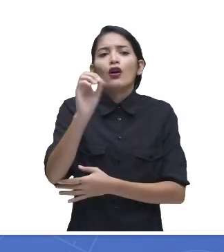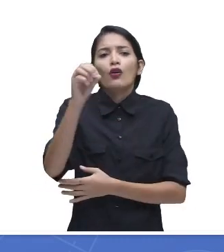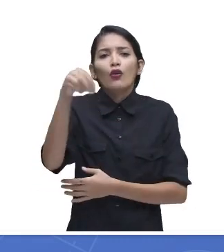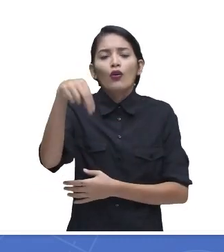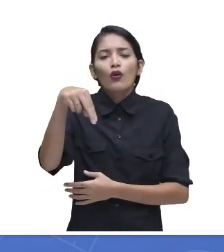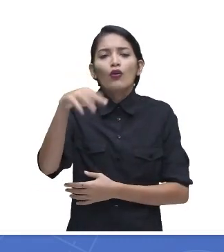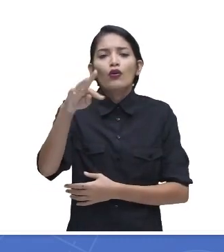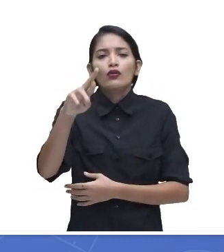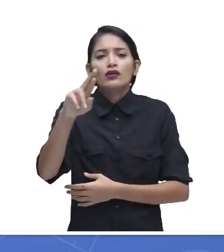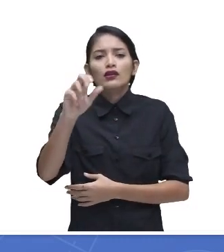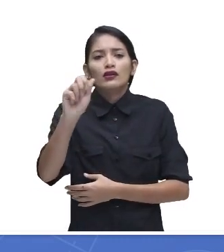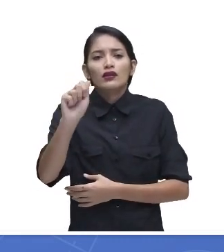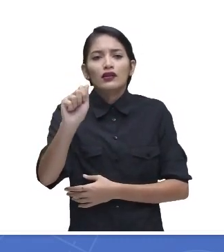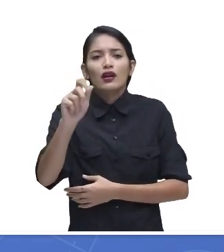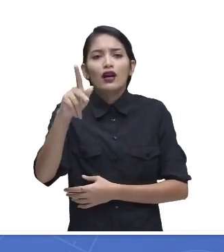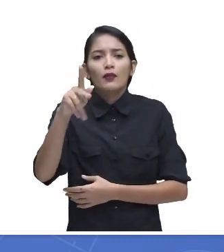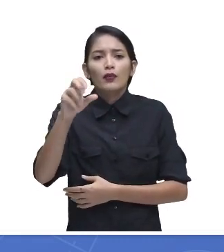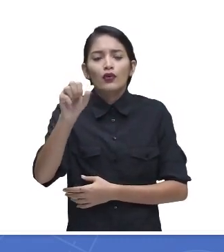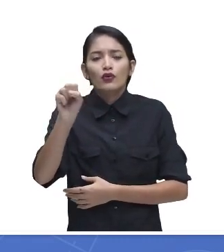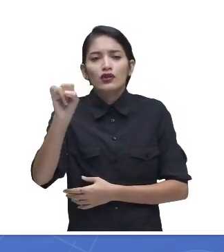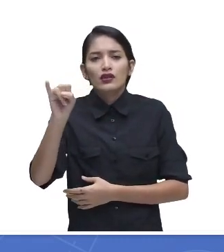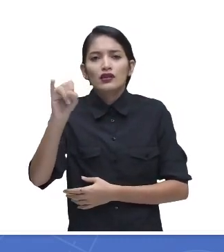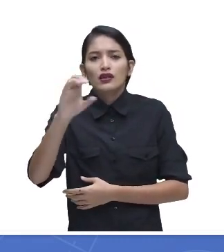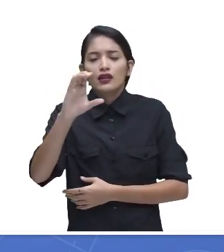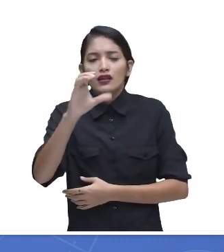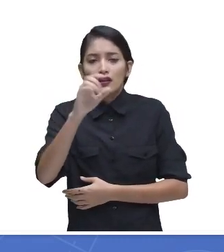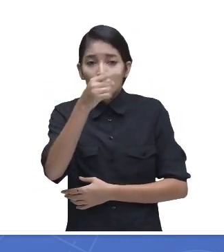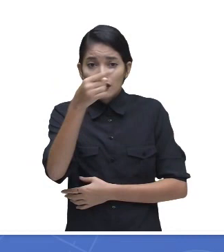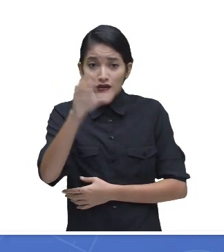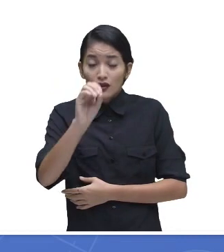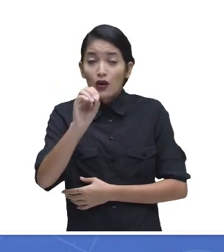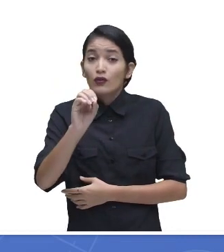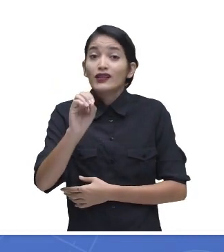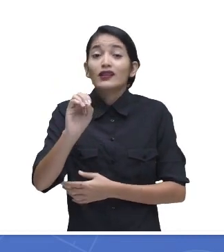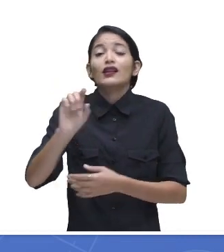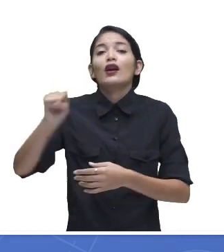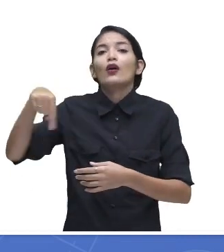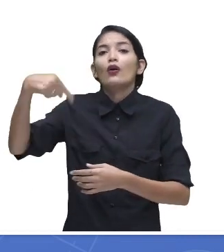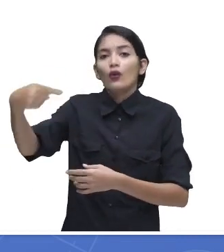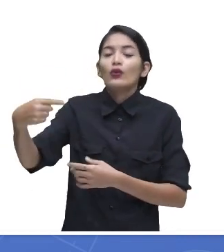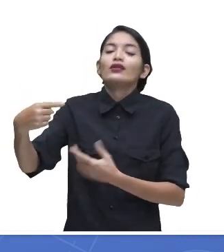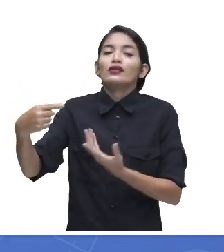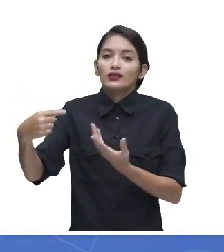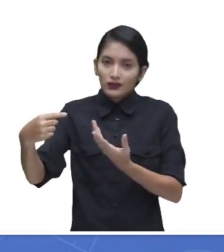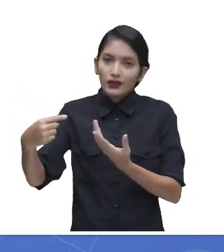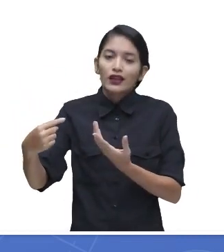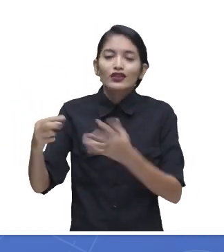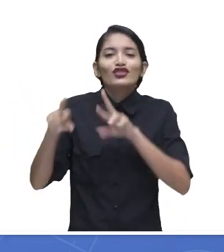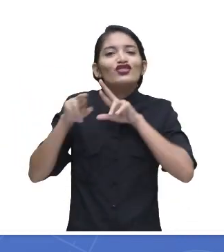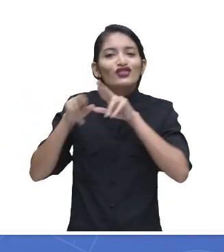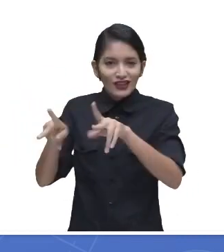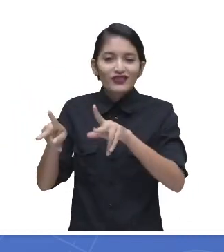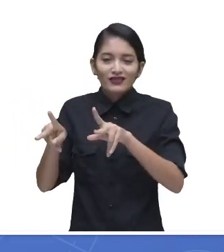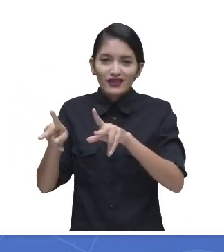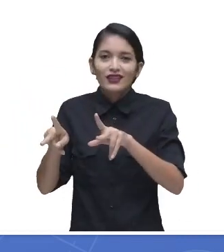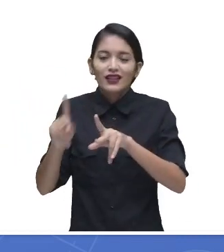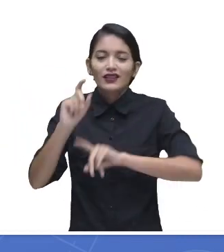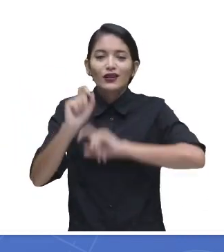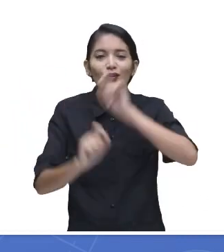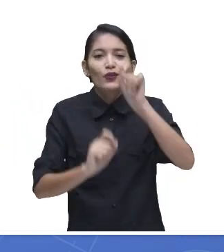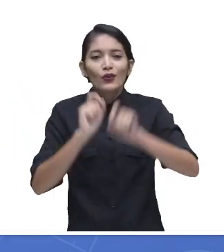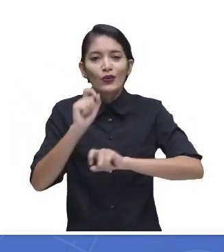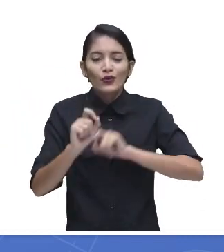estamos falando de quê? Nós estamos falando que é algo contrário, né? Contrário a quê?